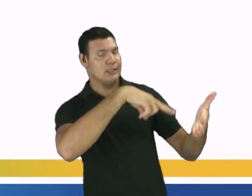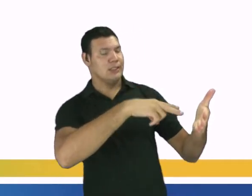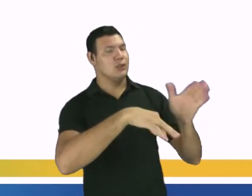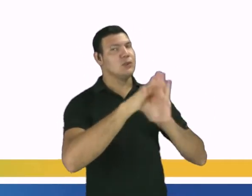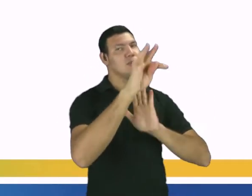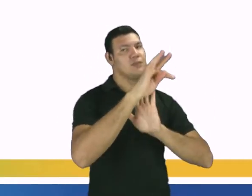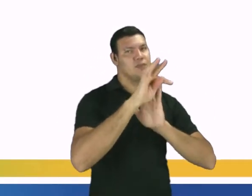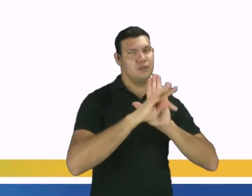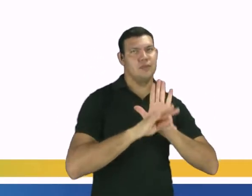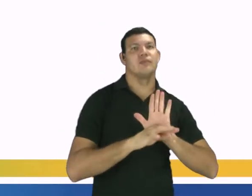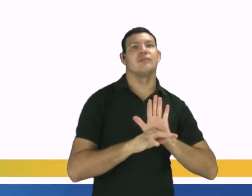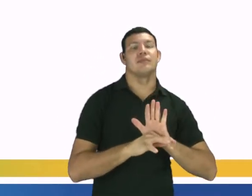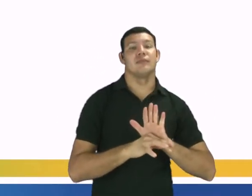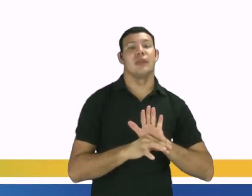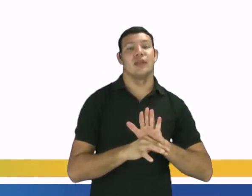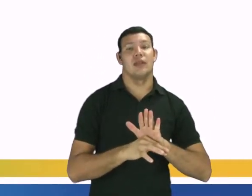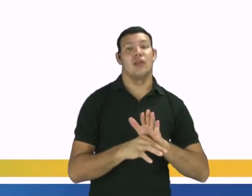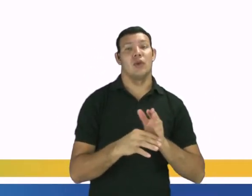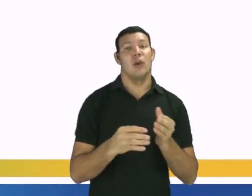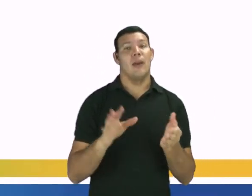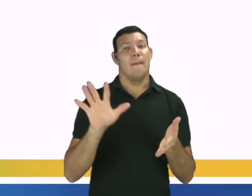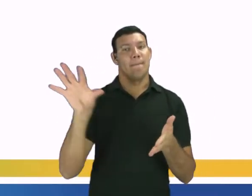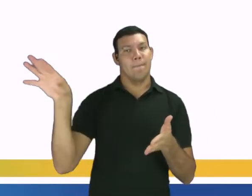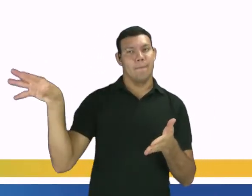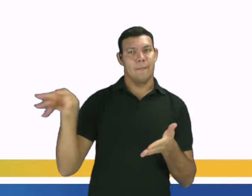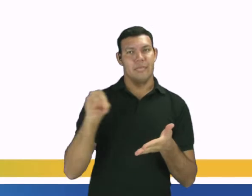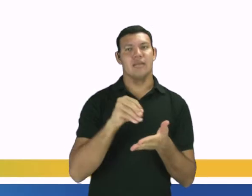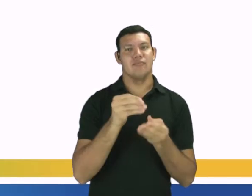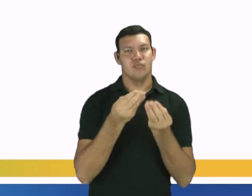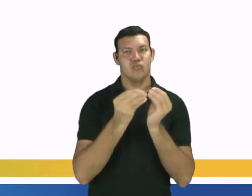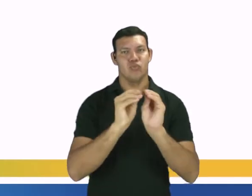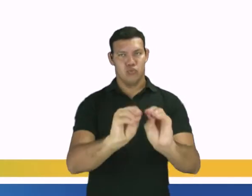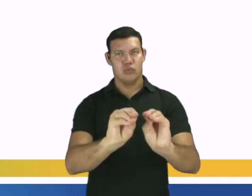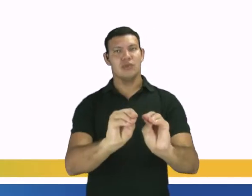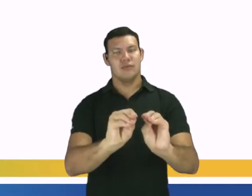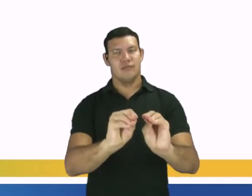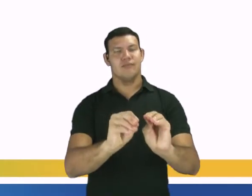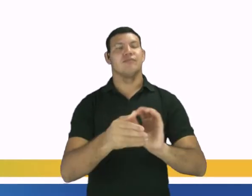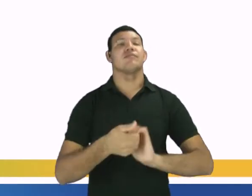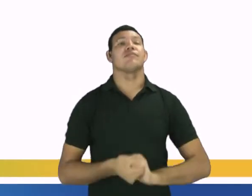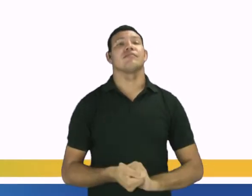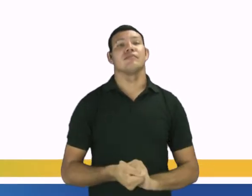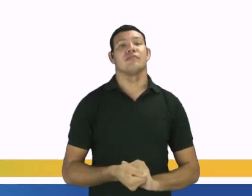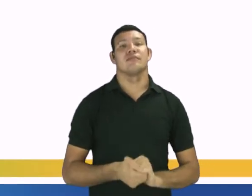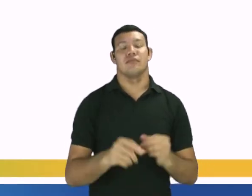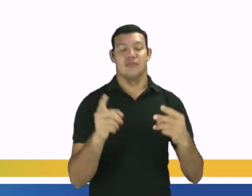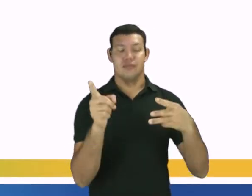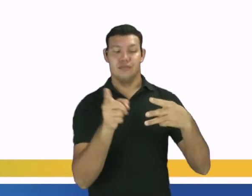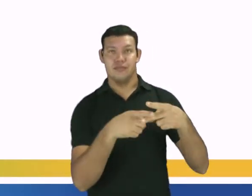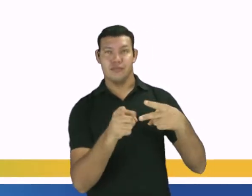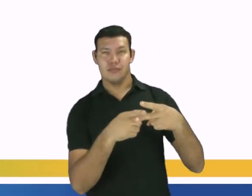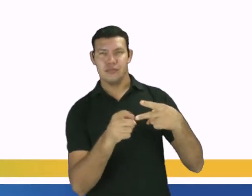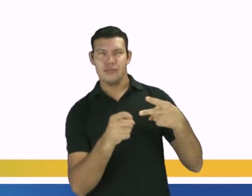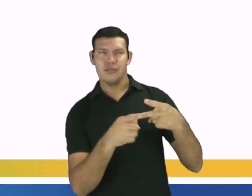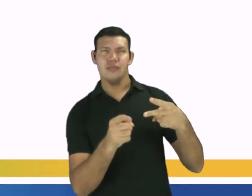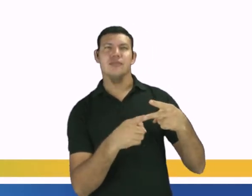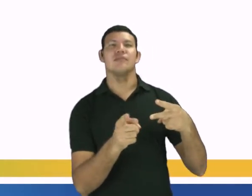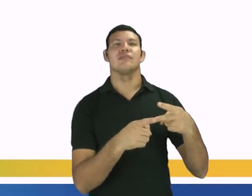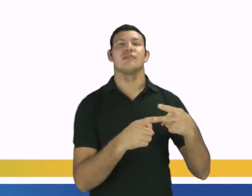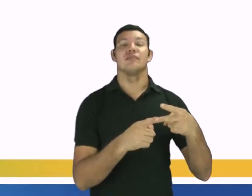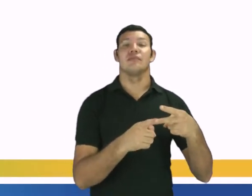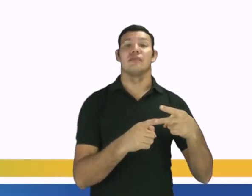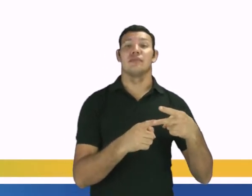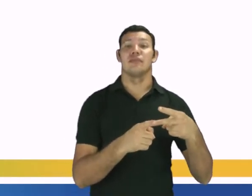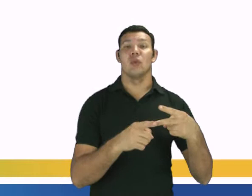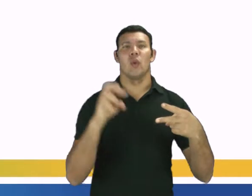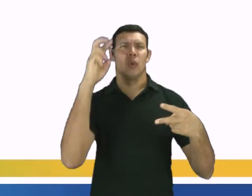um texto e coloquei lá para vocês, e aí nós vamos fazer a leitura desse texto junto. A segunda parte, nós vamos observar